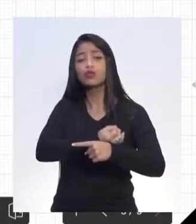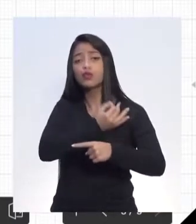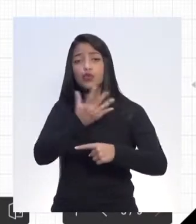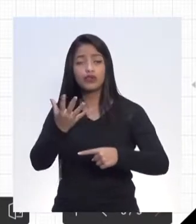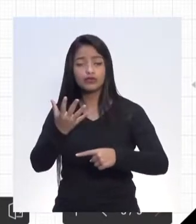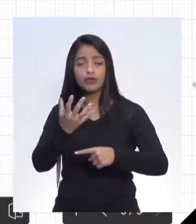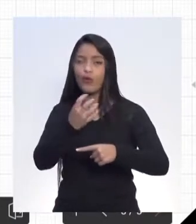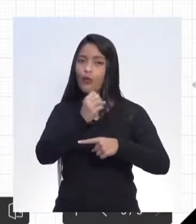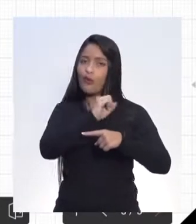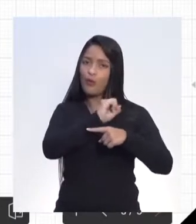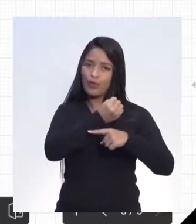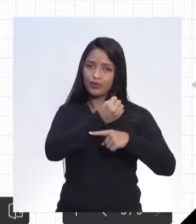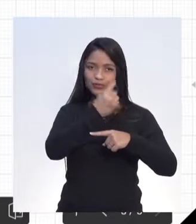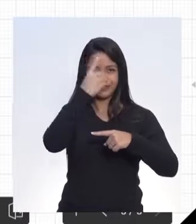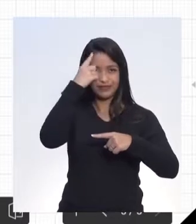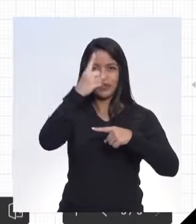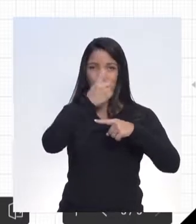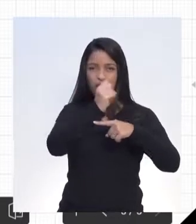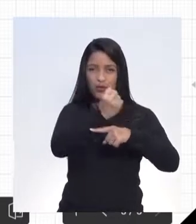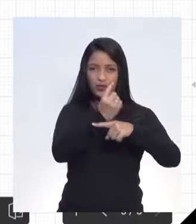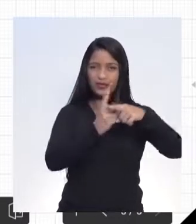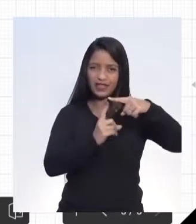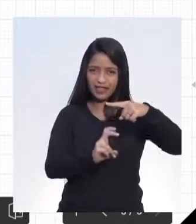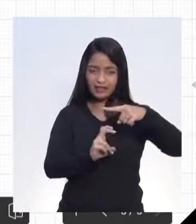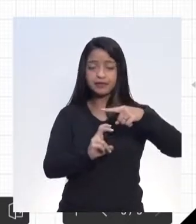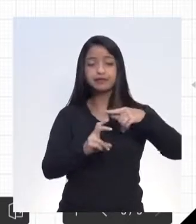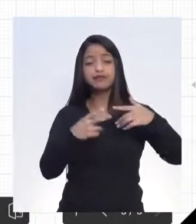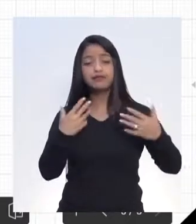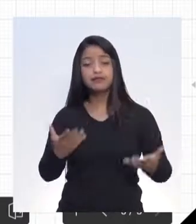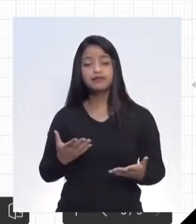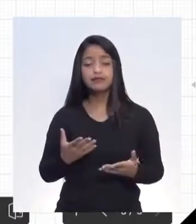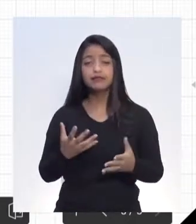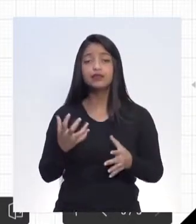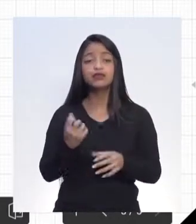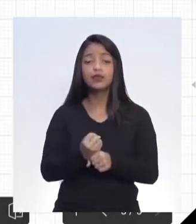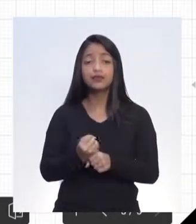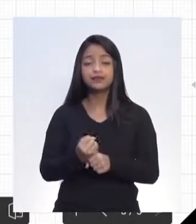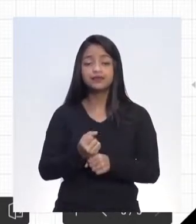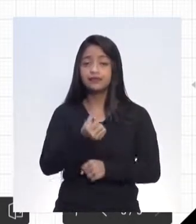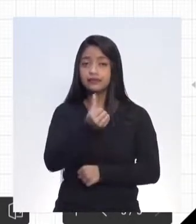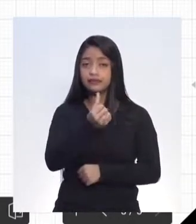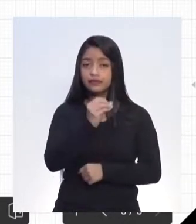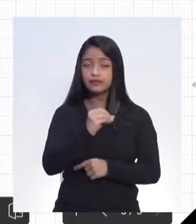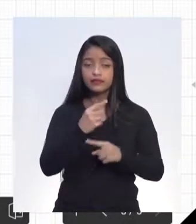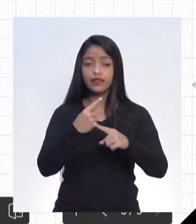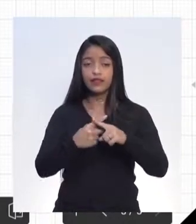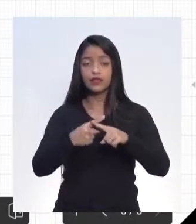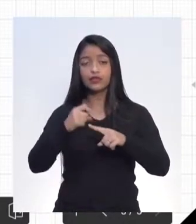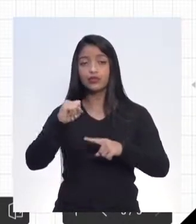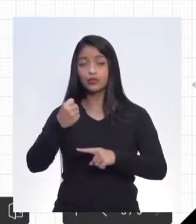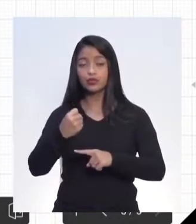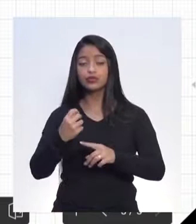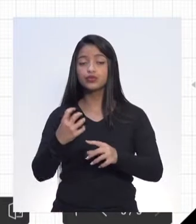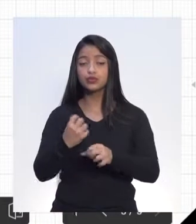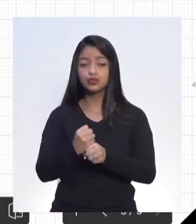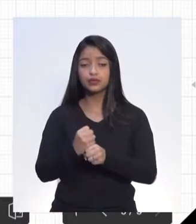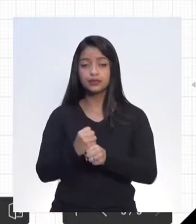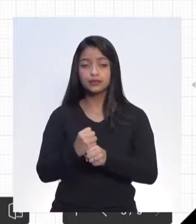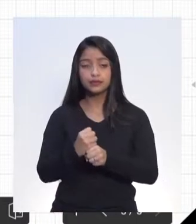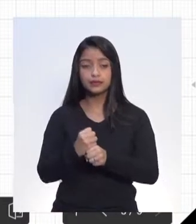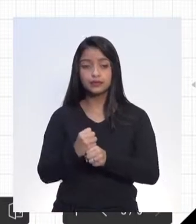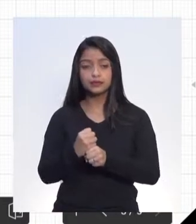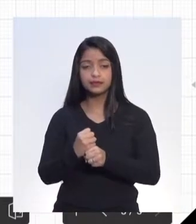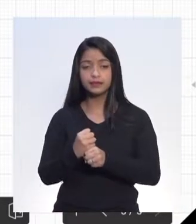8. Os 8/15. Portanto, temos ali ó, quanto? 60 vezes 8.